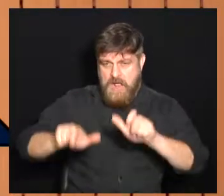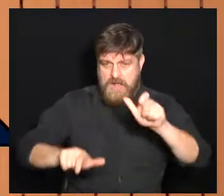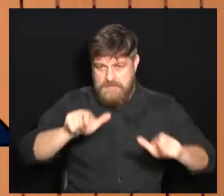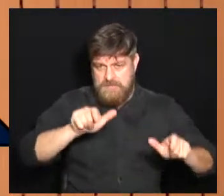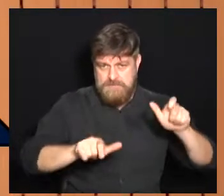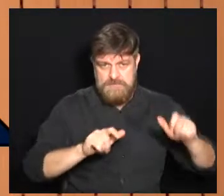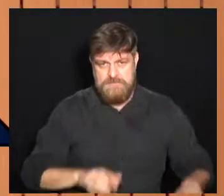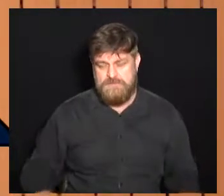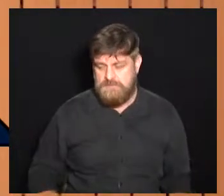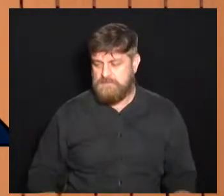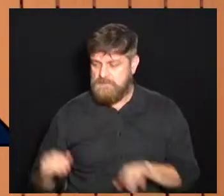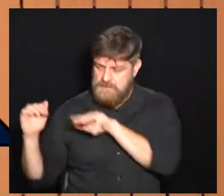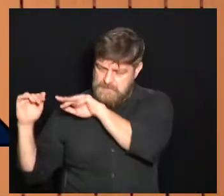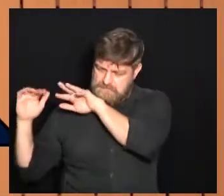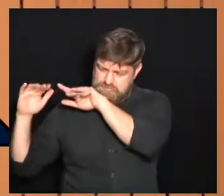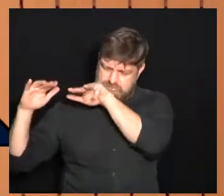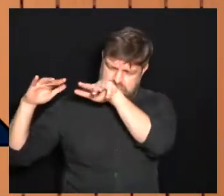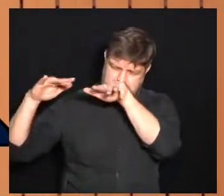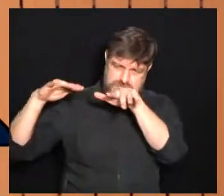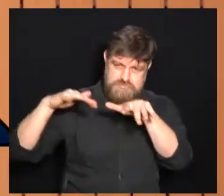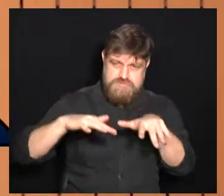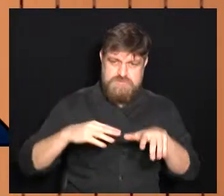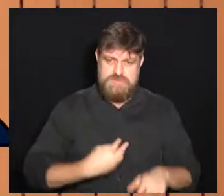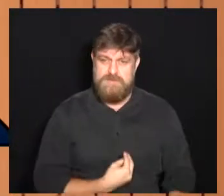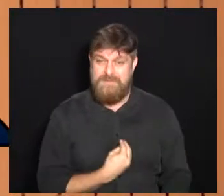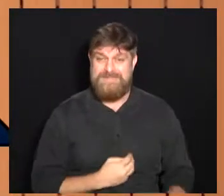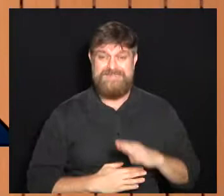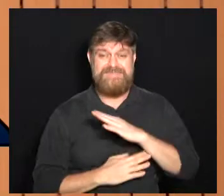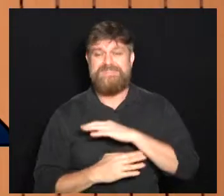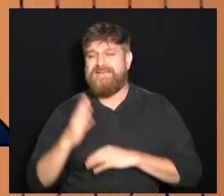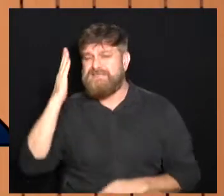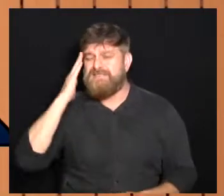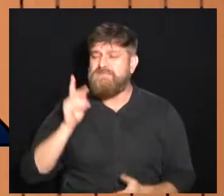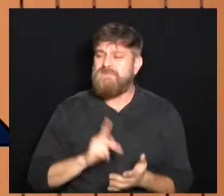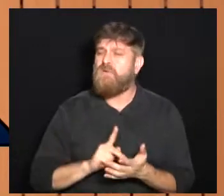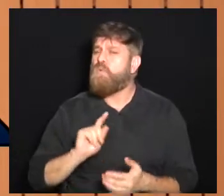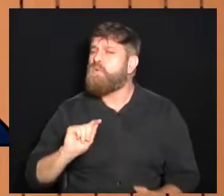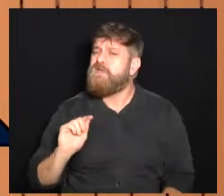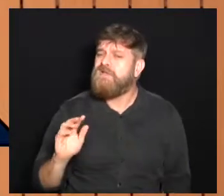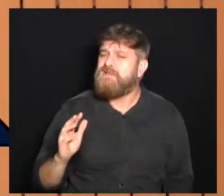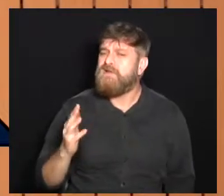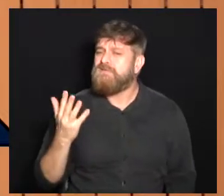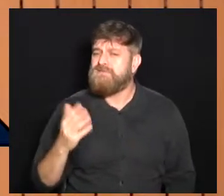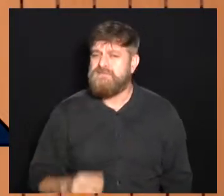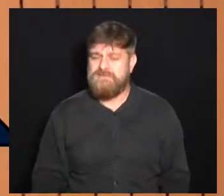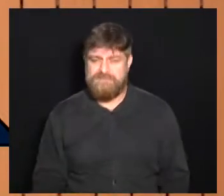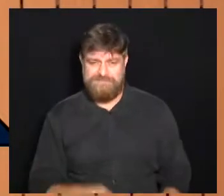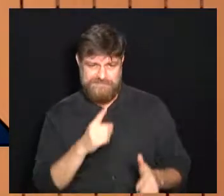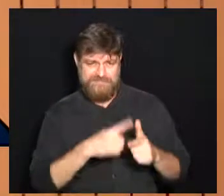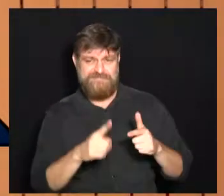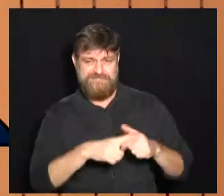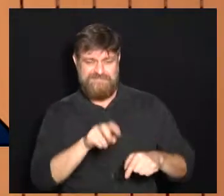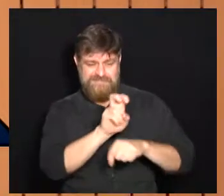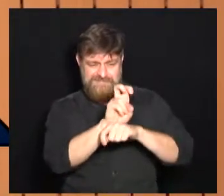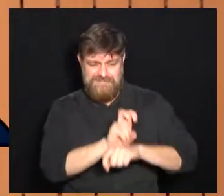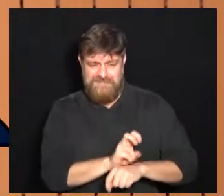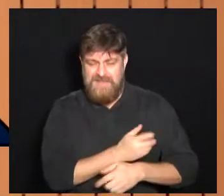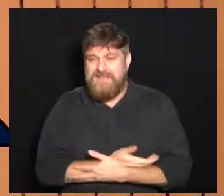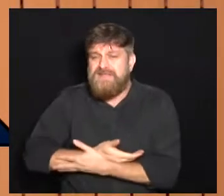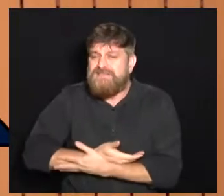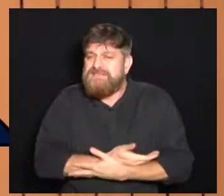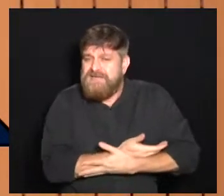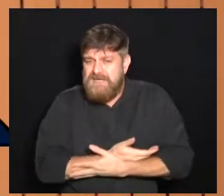saírem da região e virem até a Câmara para saber realmente o que está acontecendo referente às creches. Então,